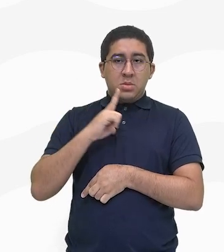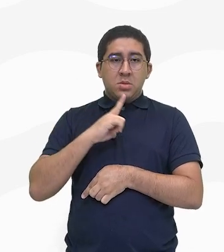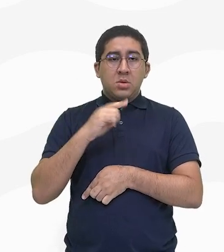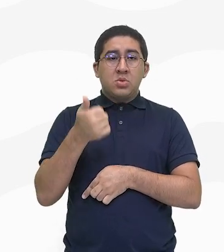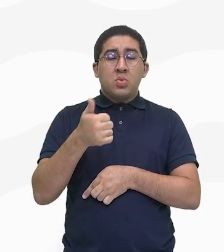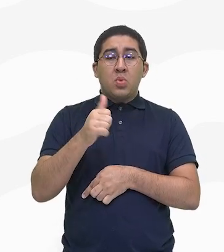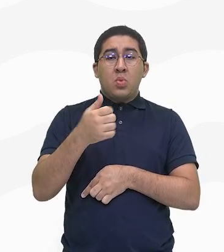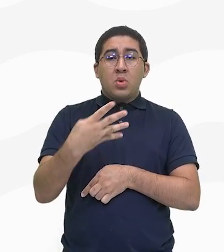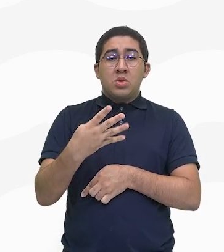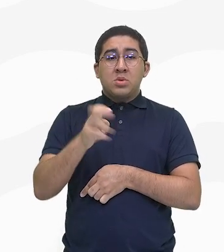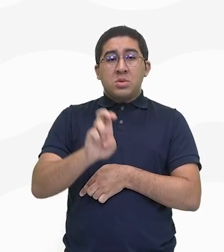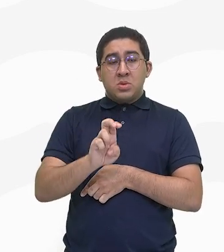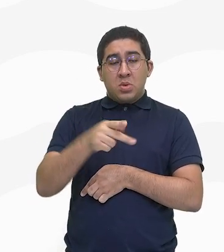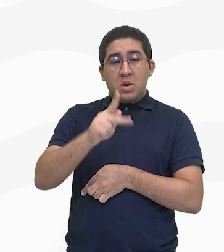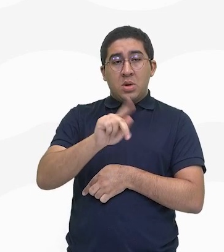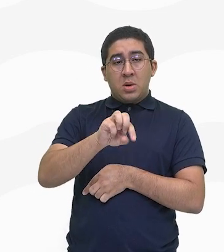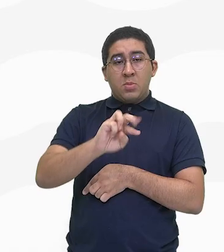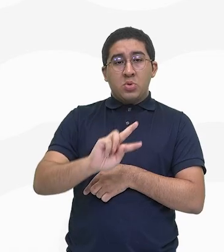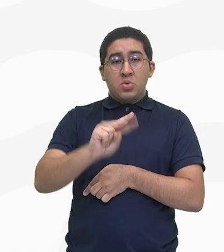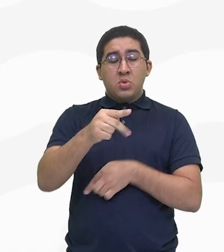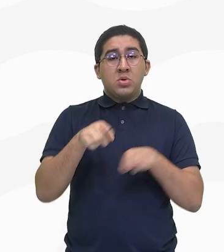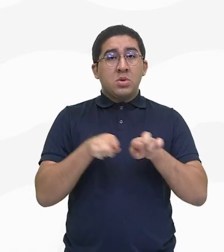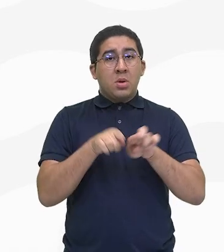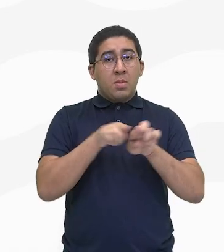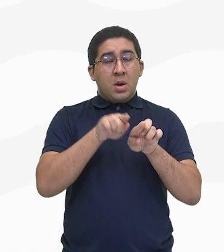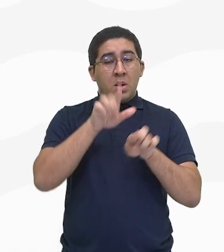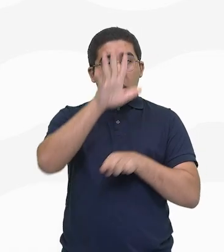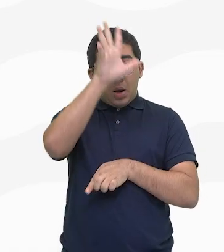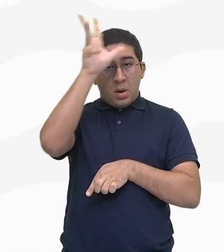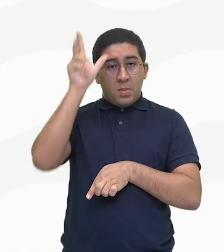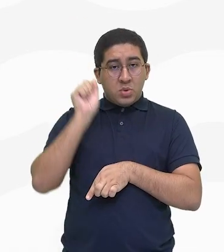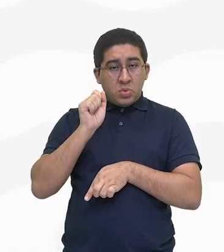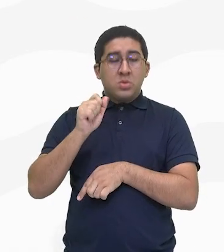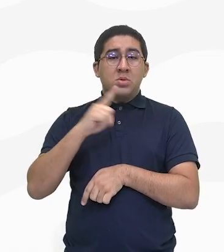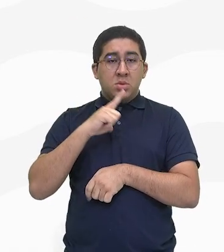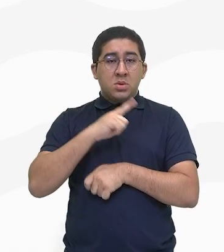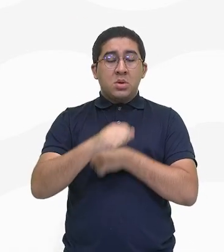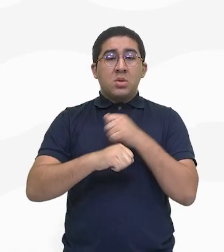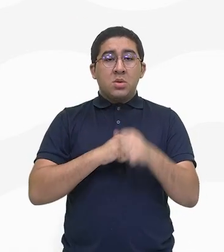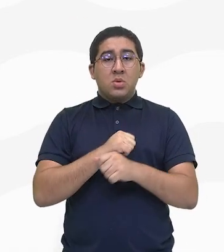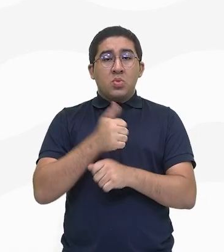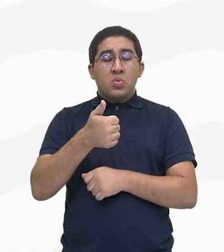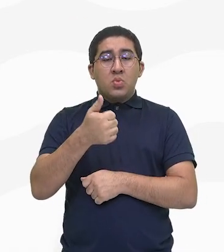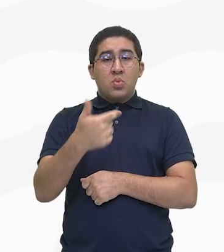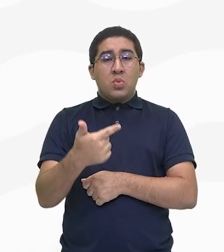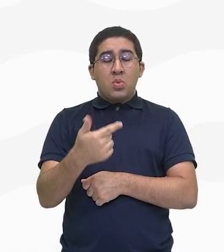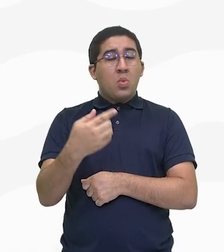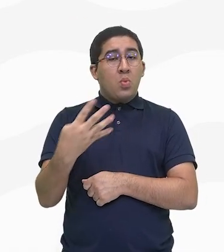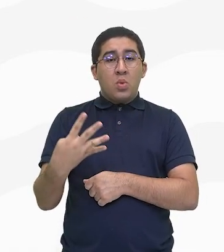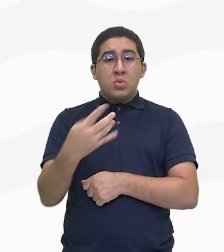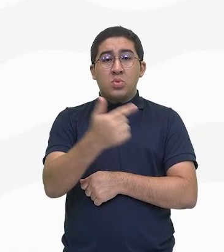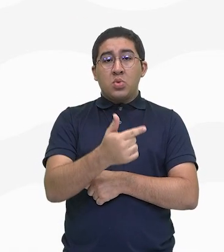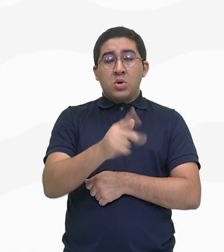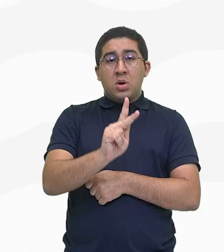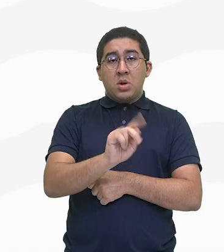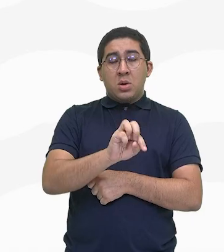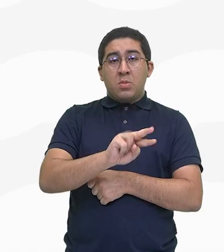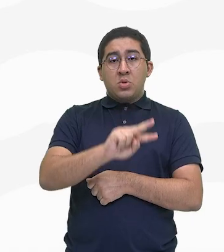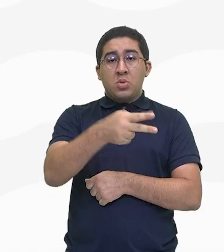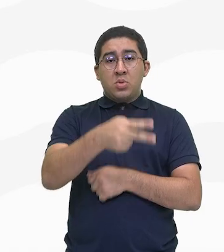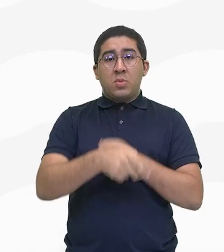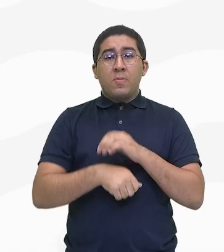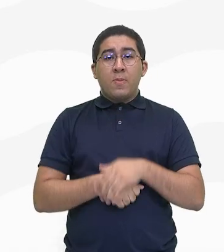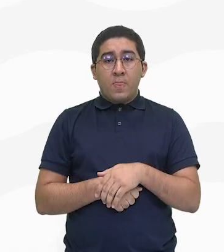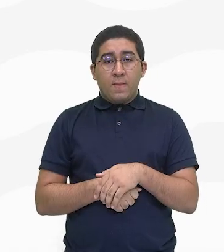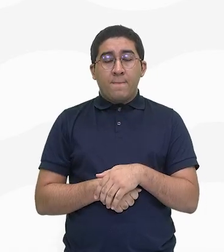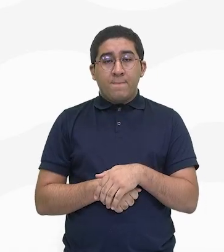com 142 km². O Mato Grosso, ele chama atenção com um aumento de